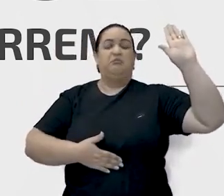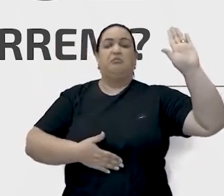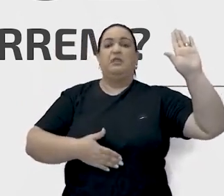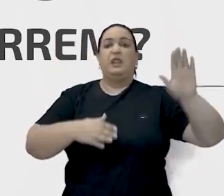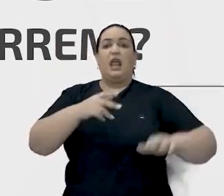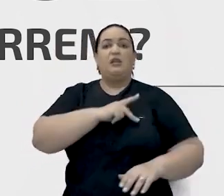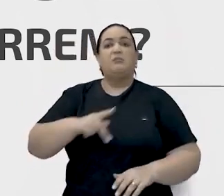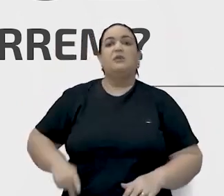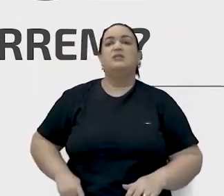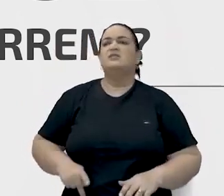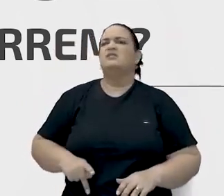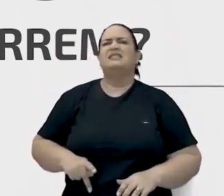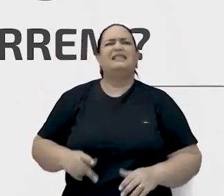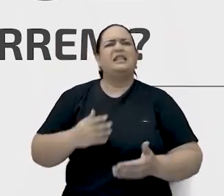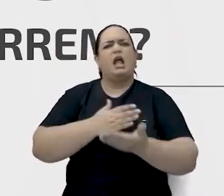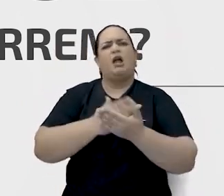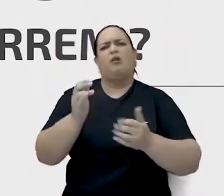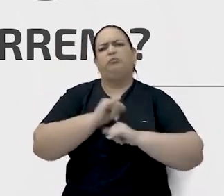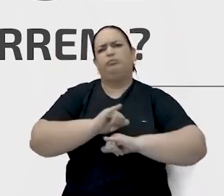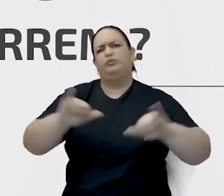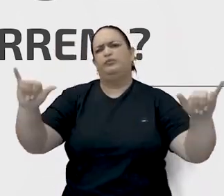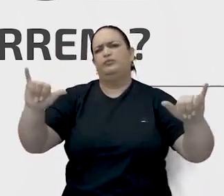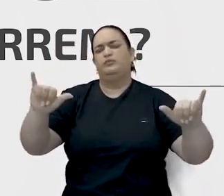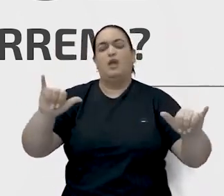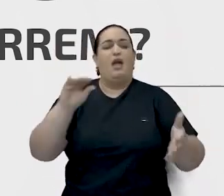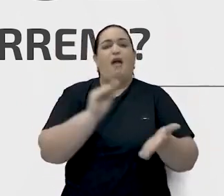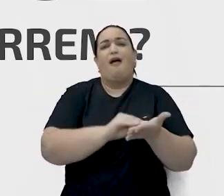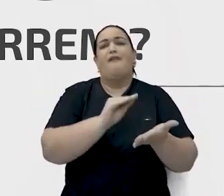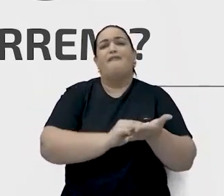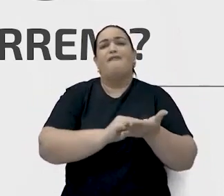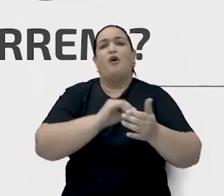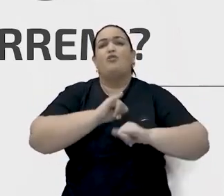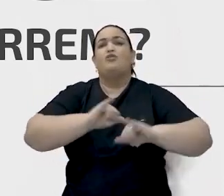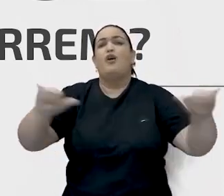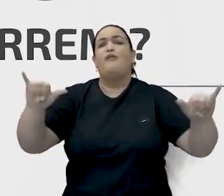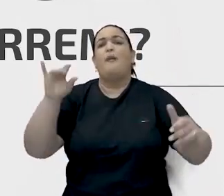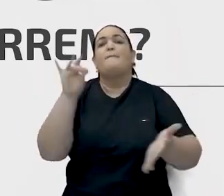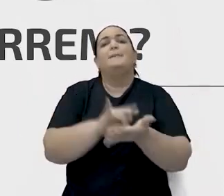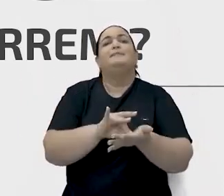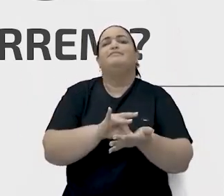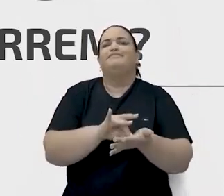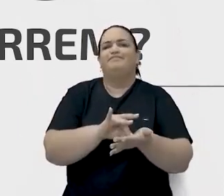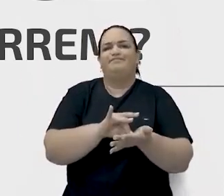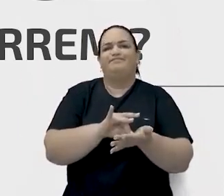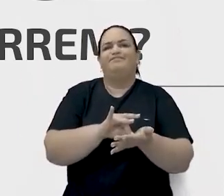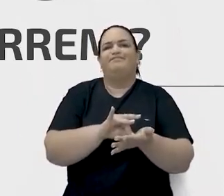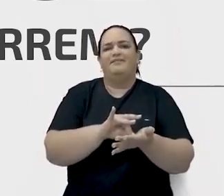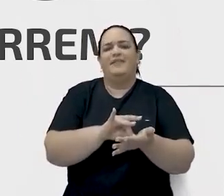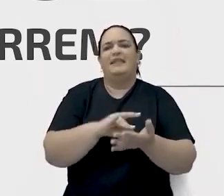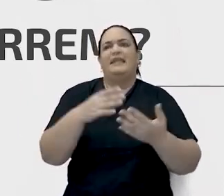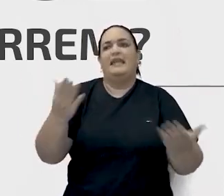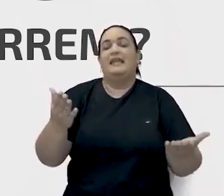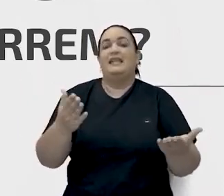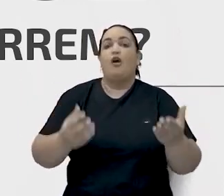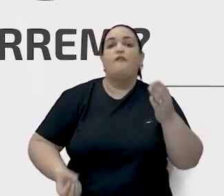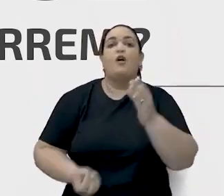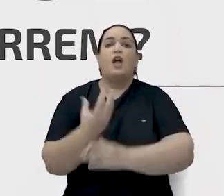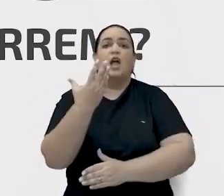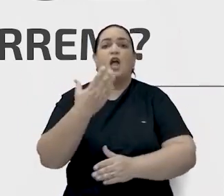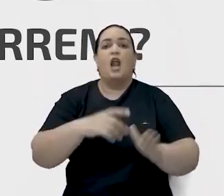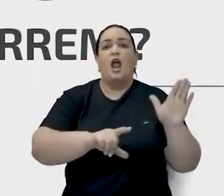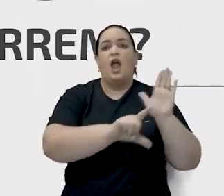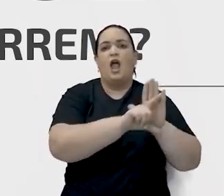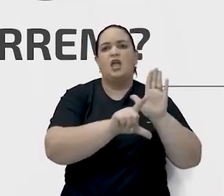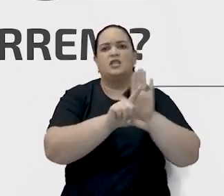A desinformação ela causou um impacto tão grande no mundo que virou lei em pelo menos 10 países,